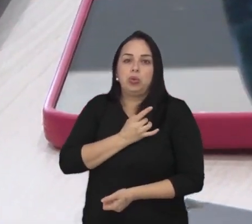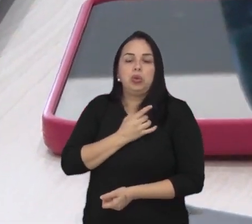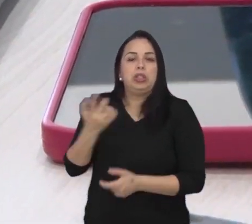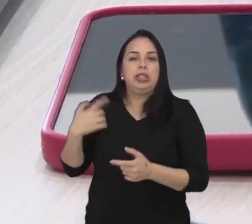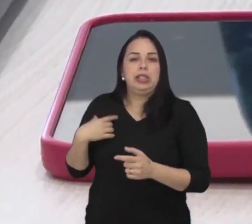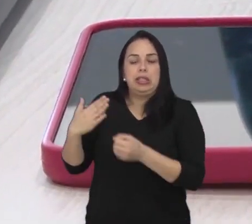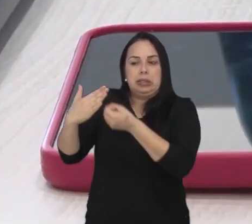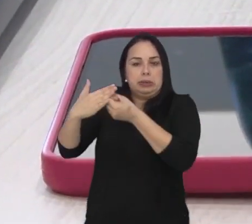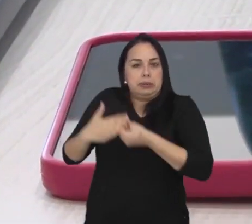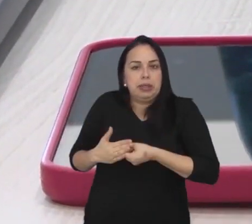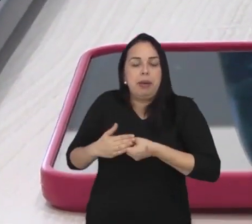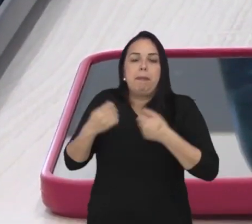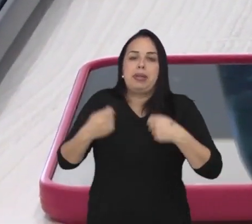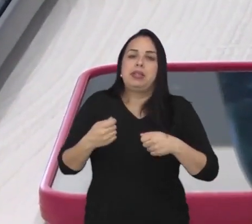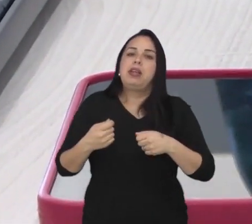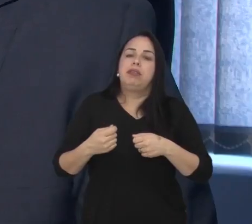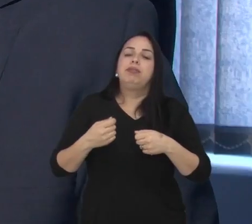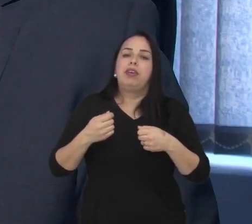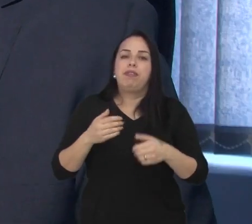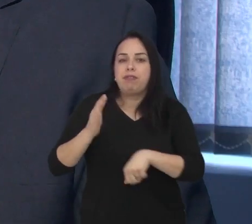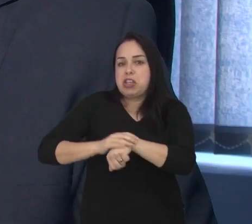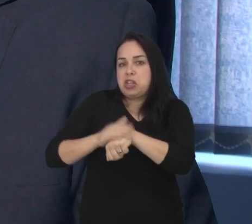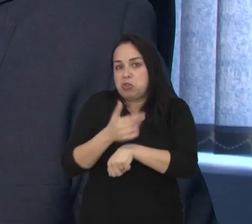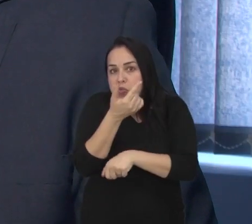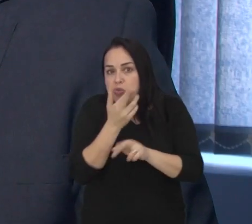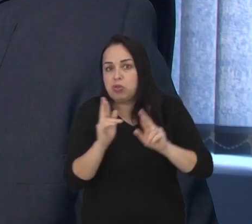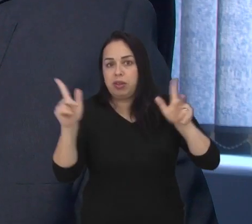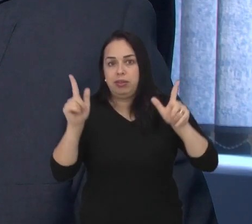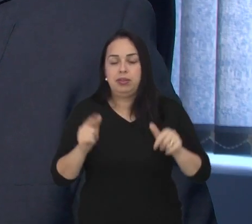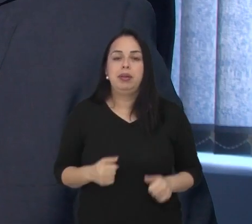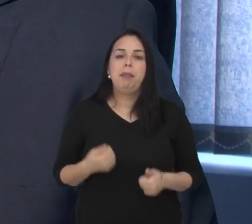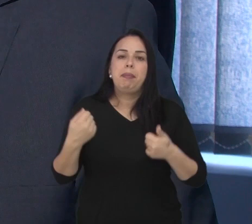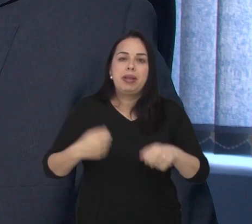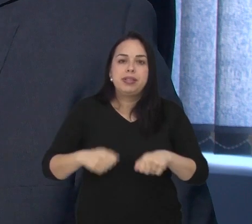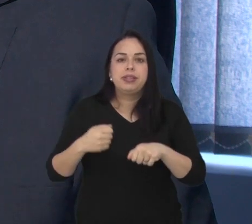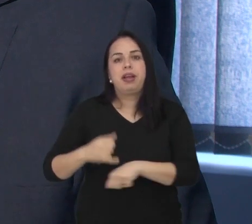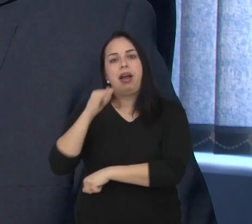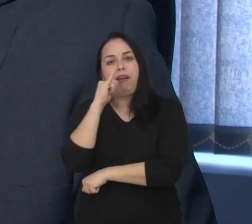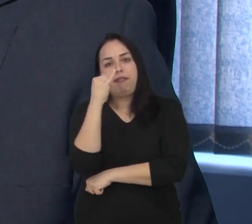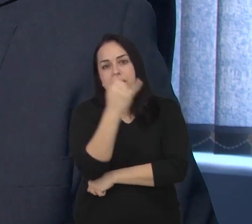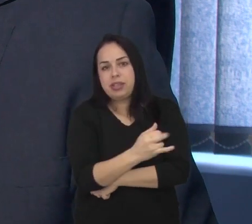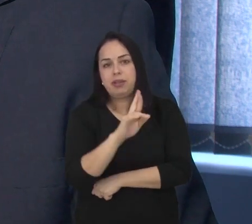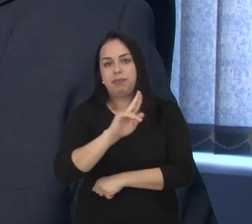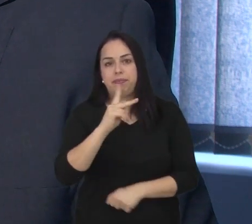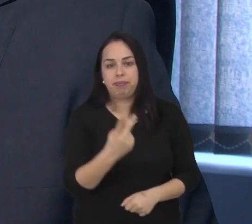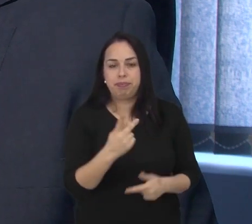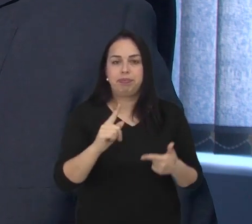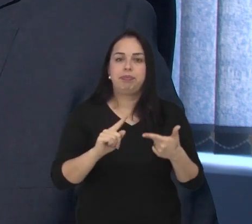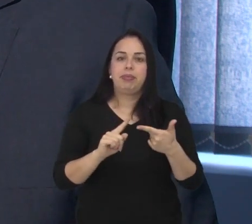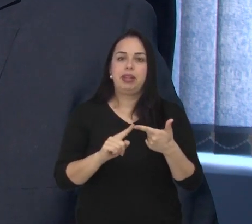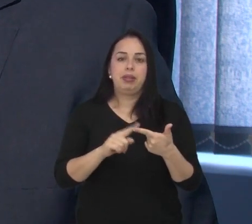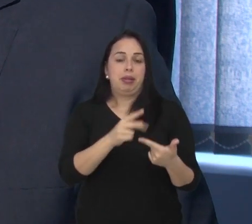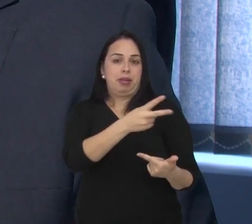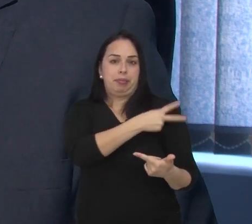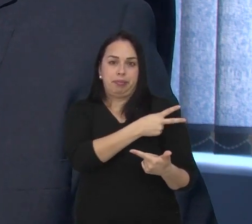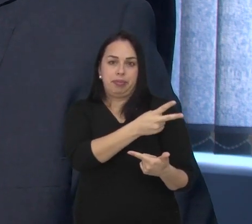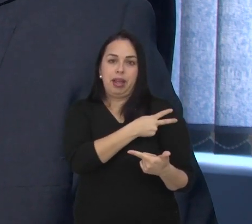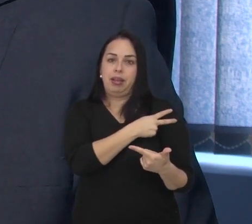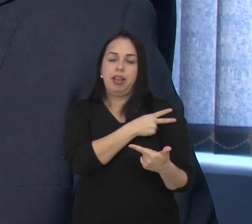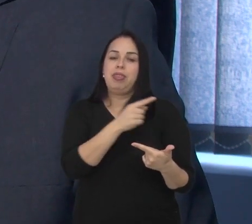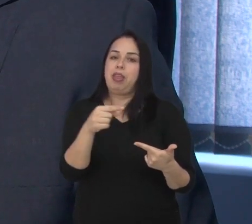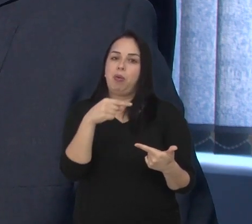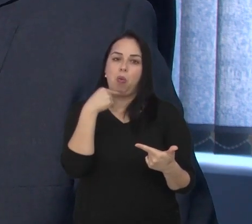é preciso tomar outras medidas. O trabalhador ele tem que comunicar o RH da empresa, comunicar o seu